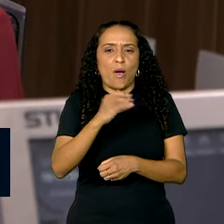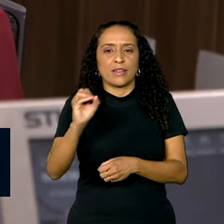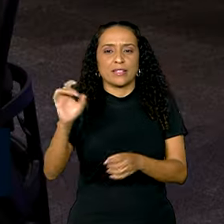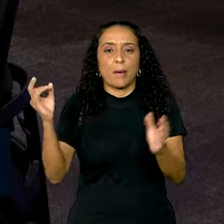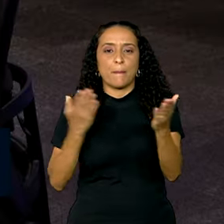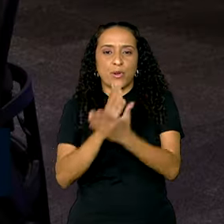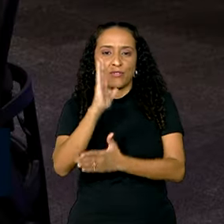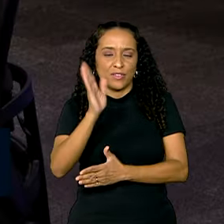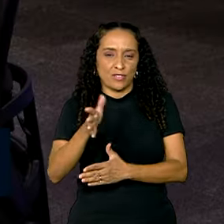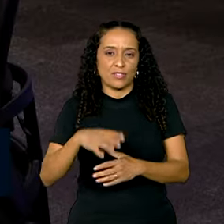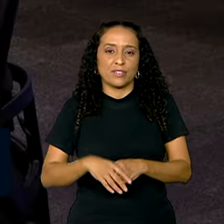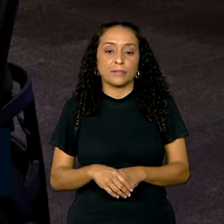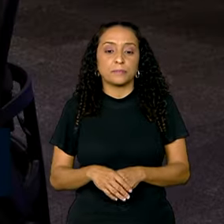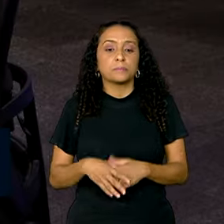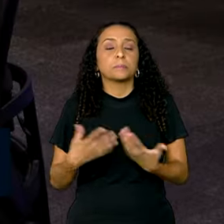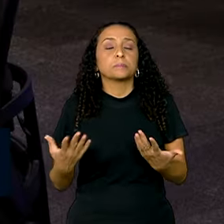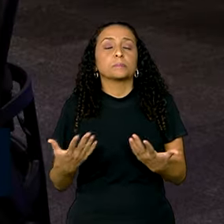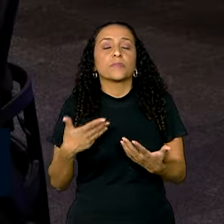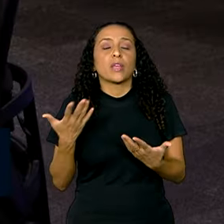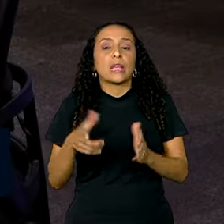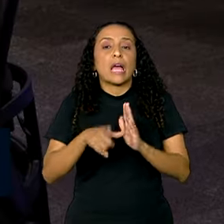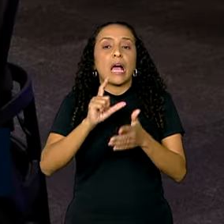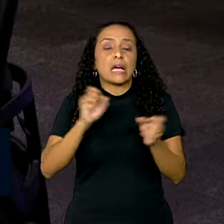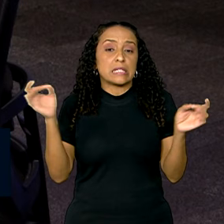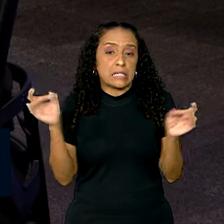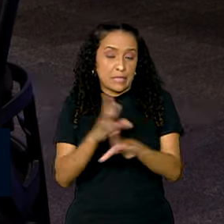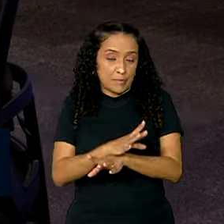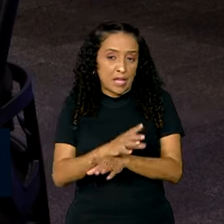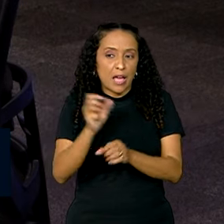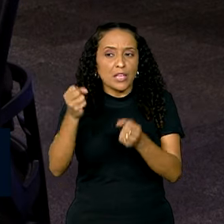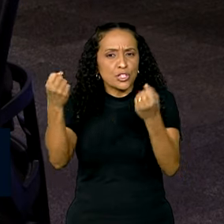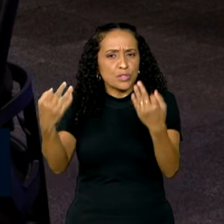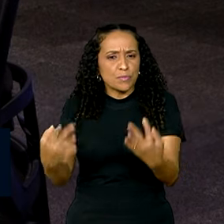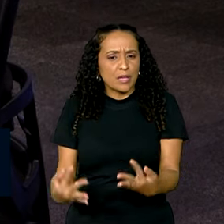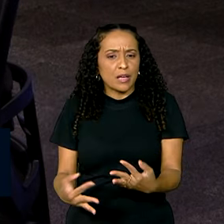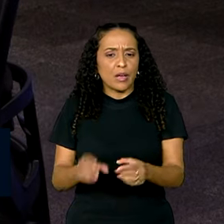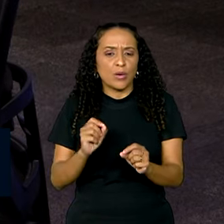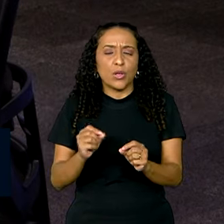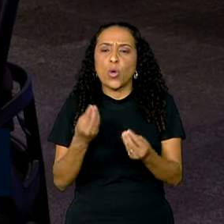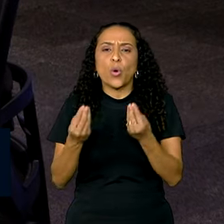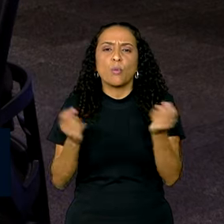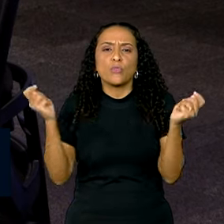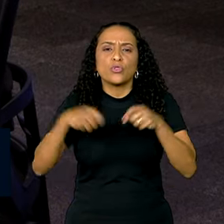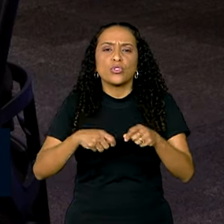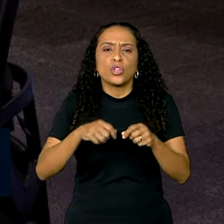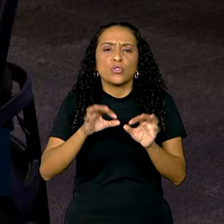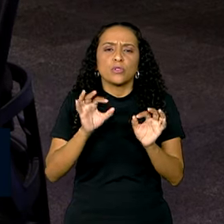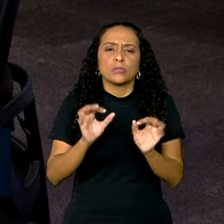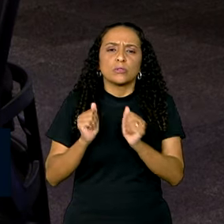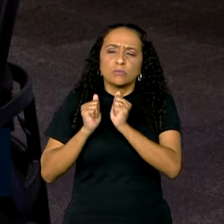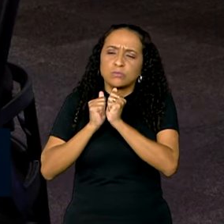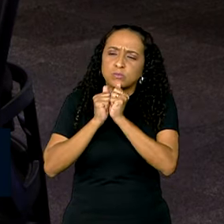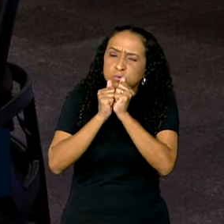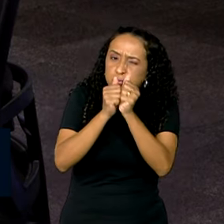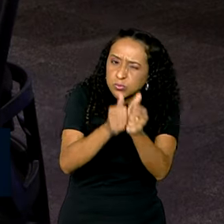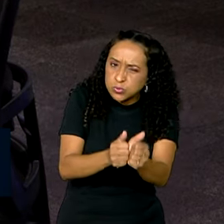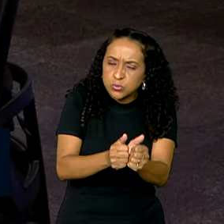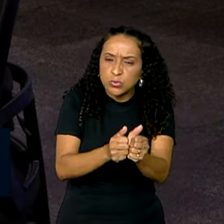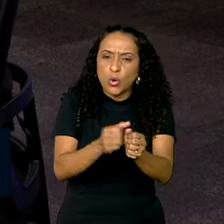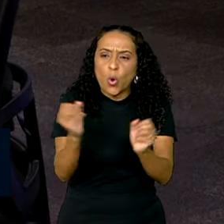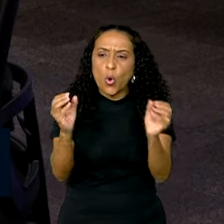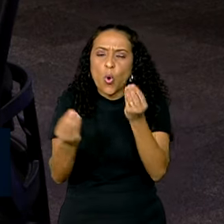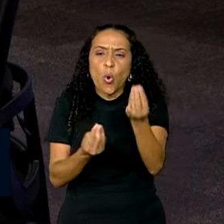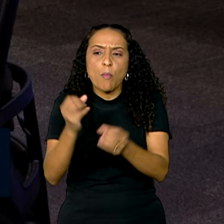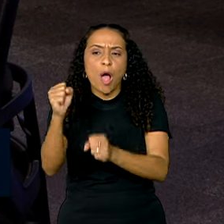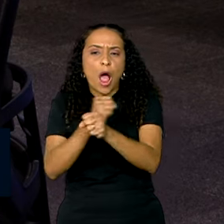já aprovadas Presidente eu queria que antes da gente terminar a senhora falasse como é possível acompanhar o andamento dessas obras então um